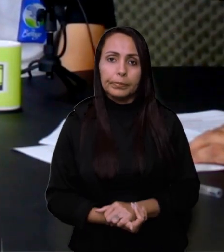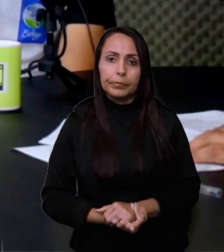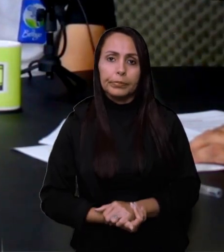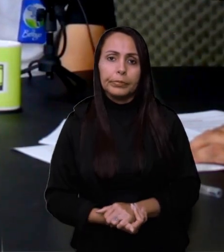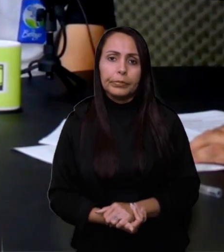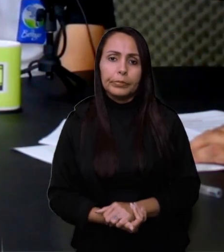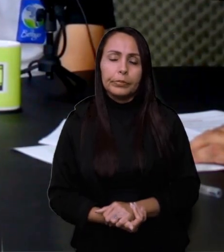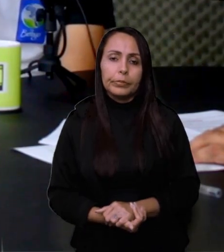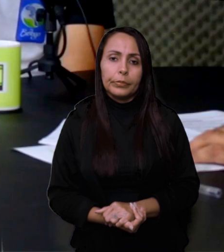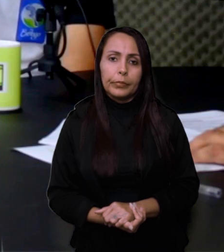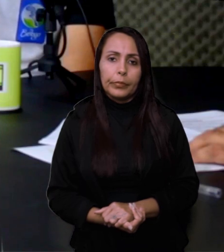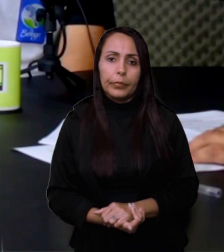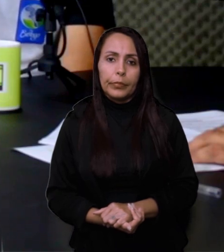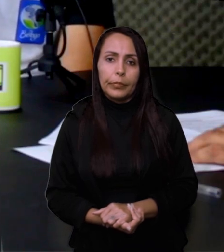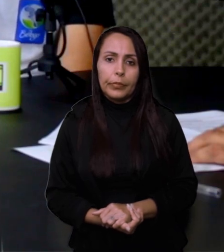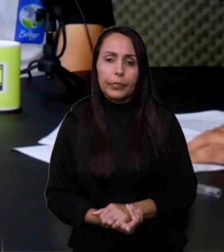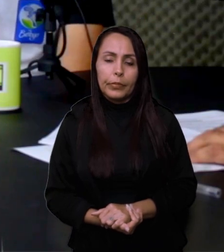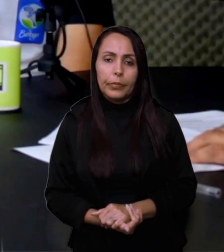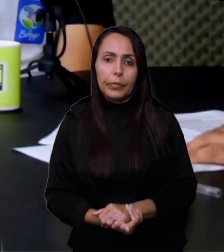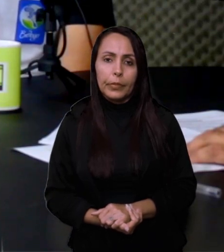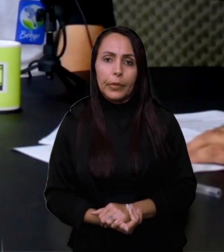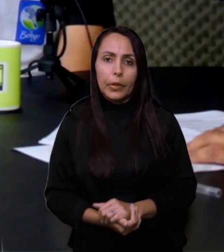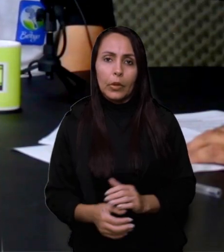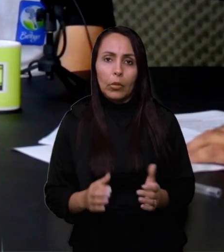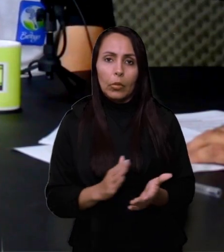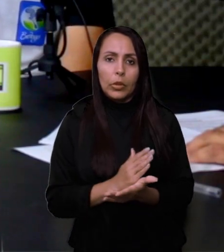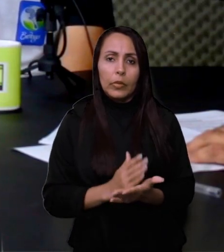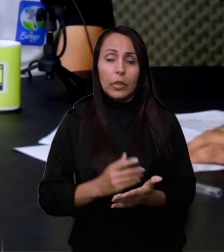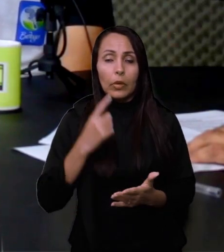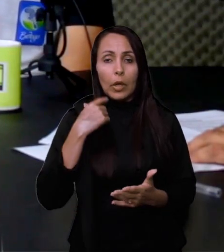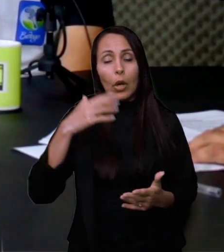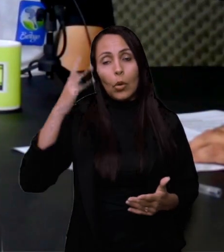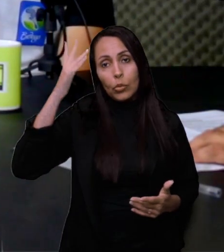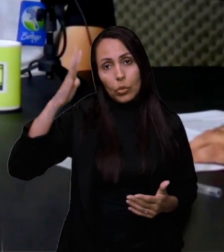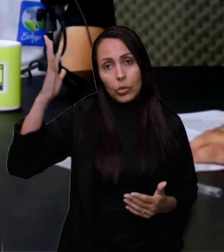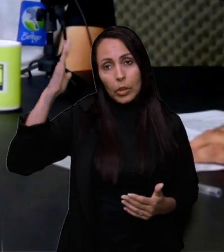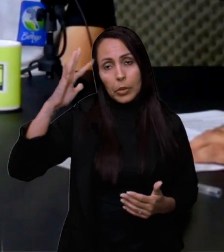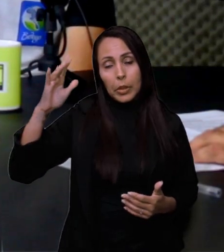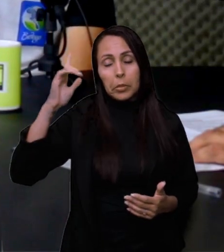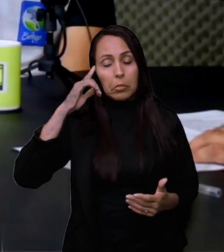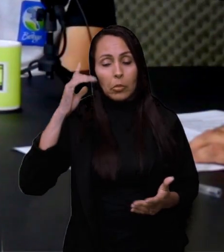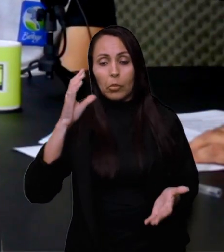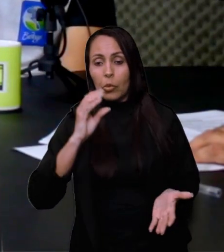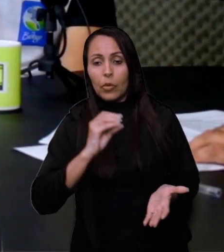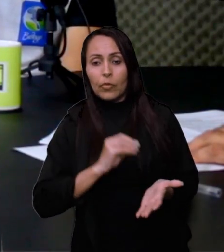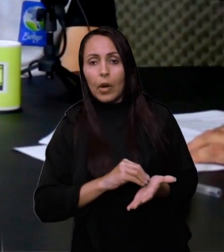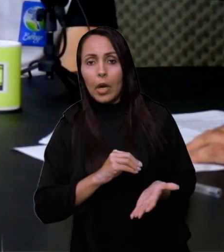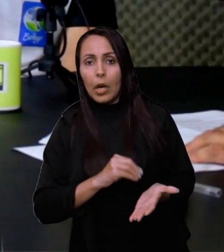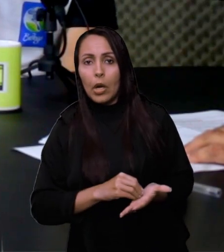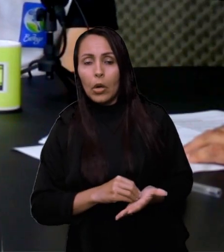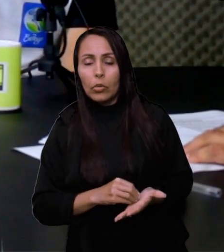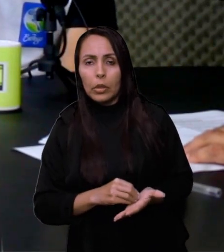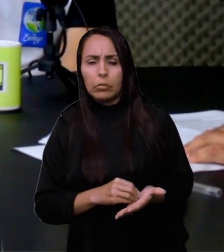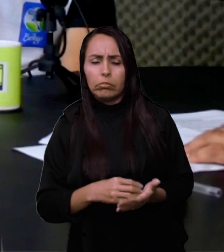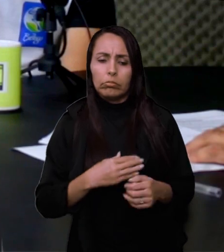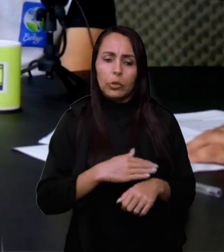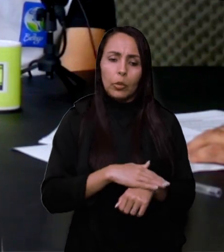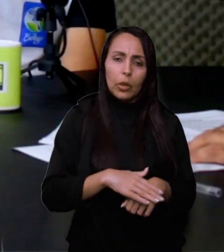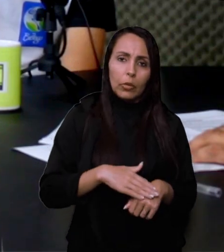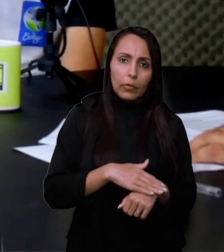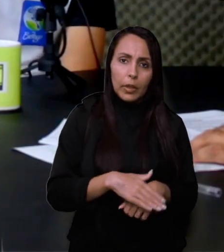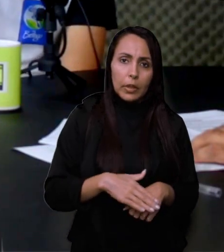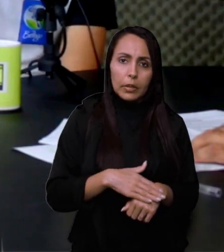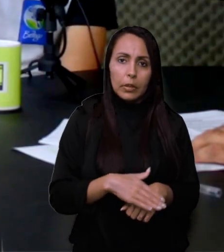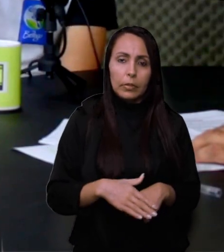às vezes a gente suprime o sonho de alguém por falta de de uma conversa,